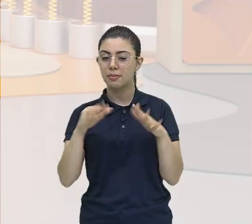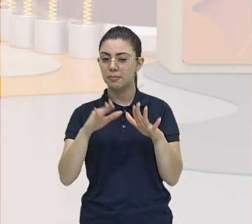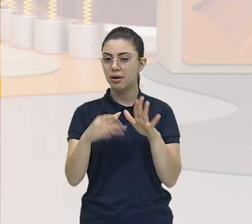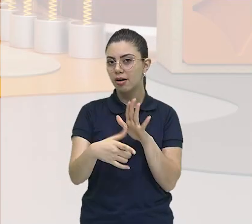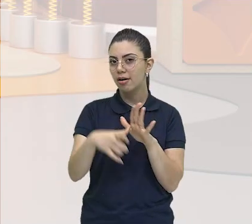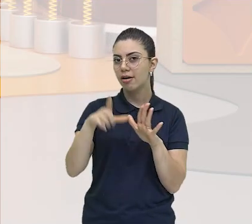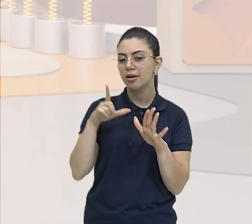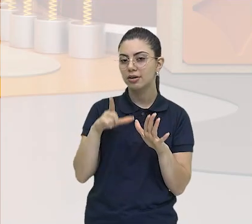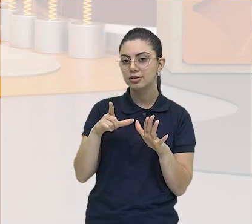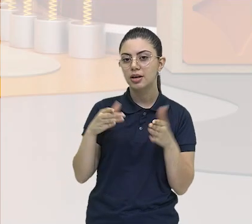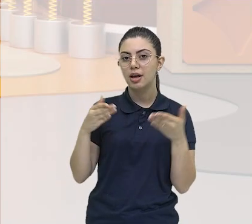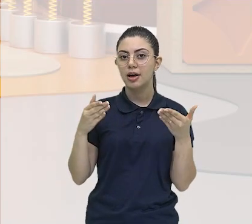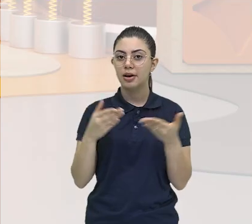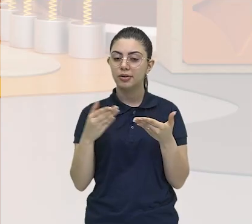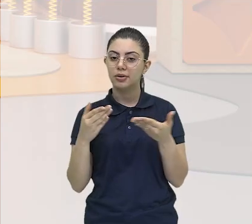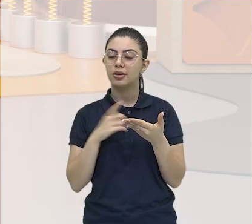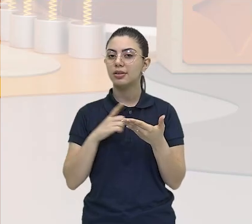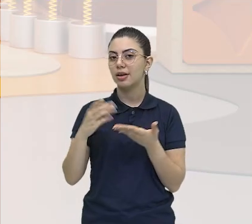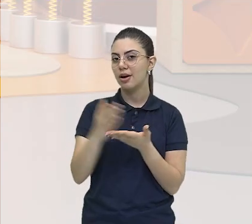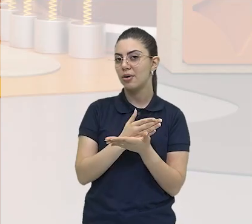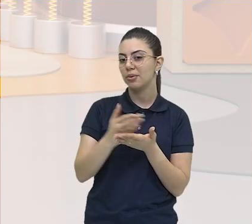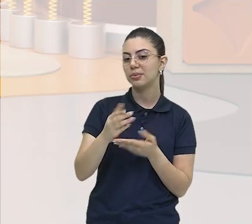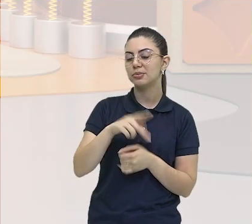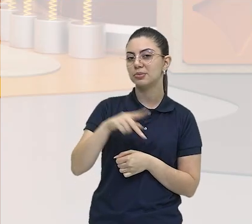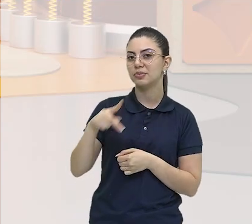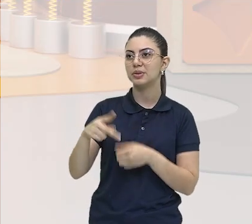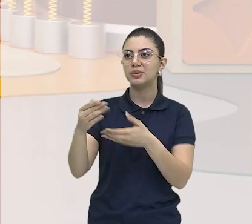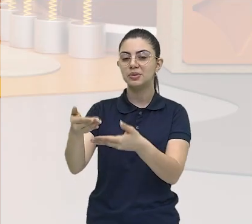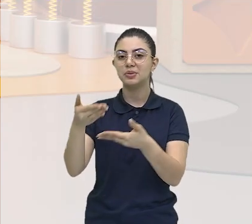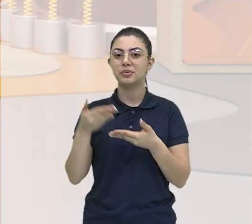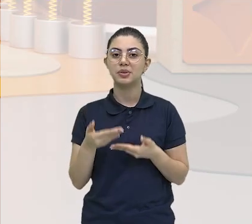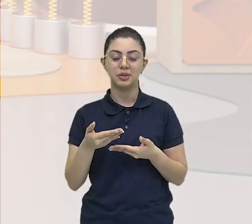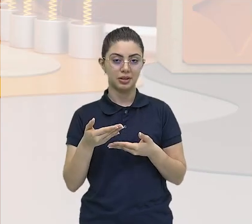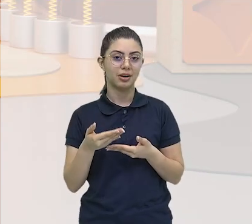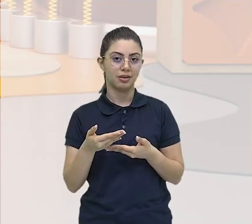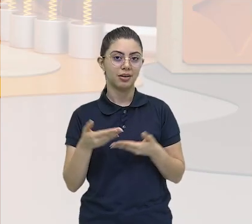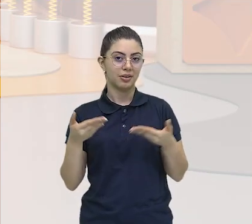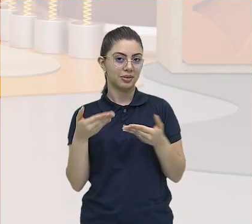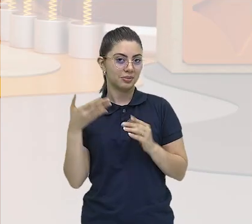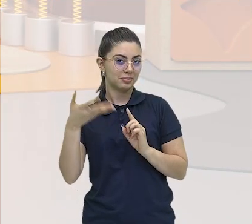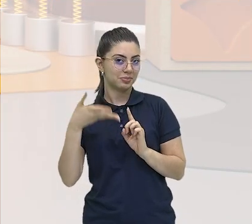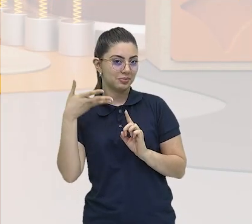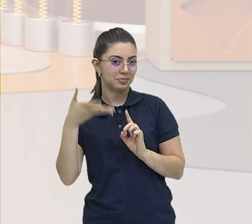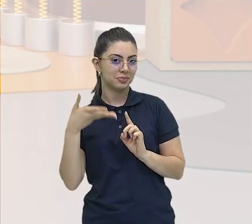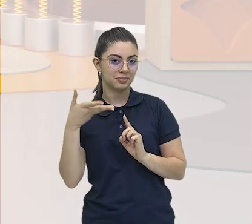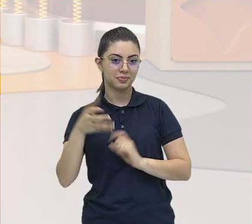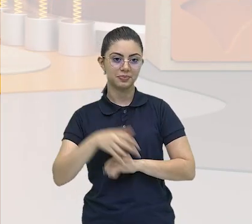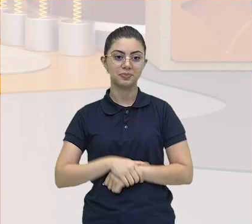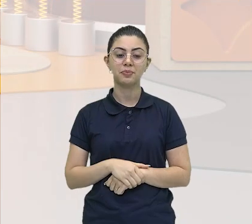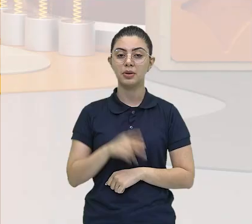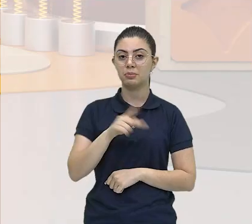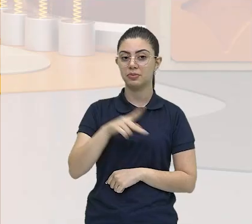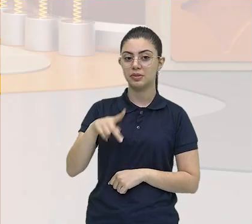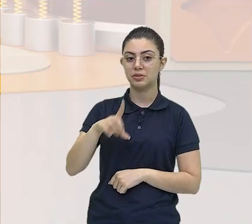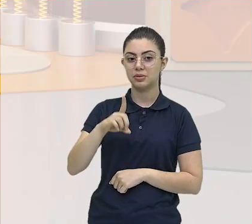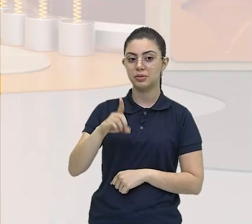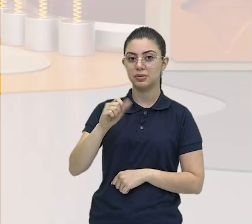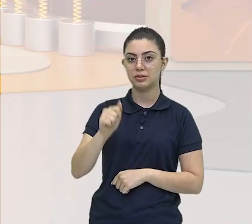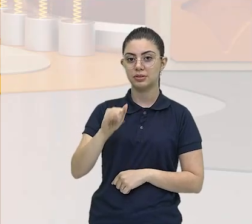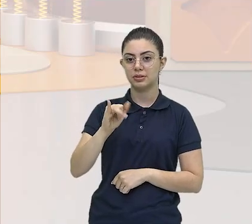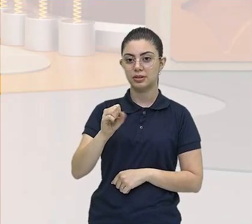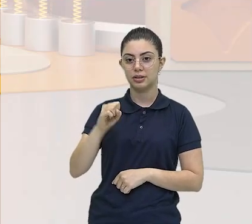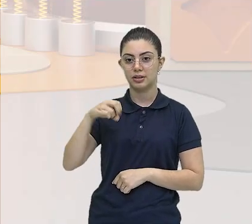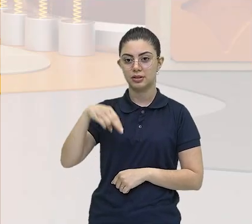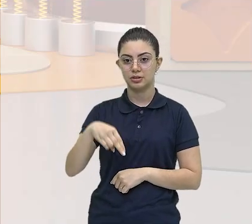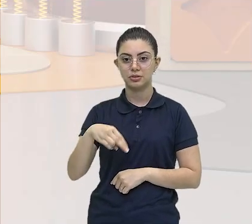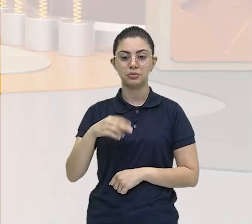climáticos, eu vou convidar alguns dos professores, iniciando pelo professor Dyson. O professor Dyson vai inaugurar